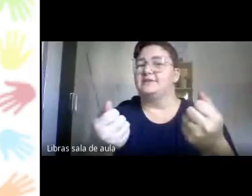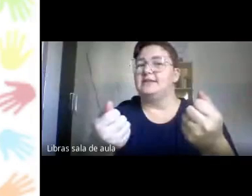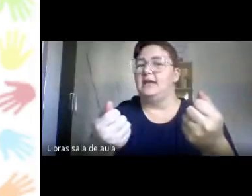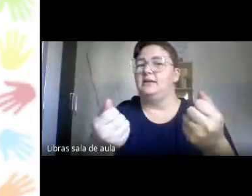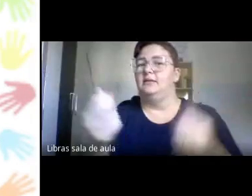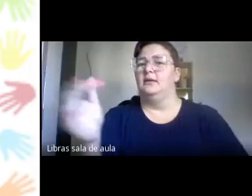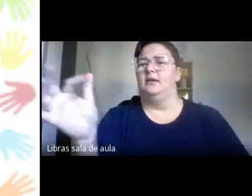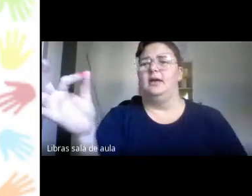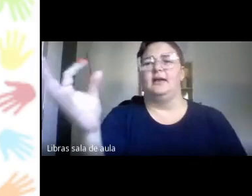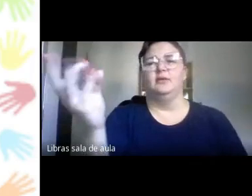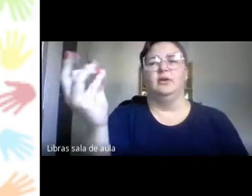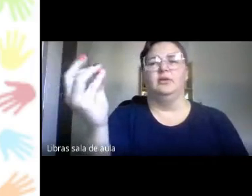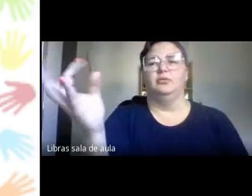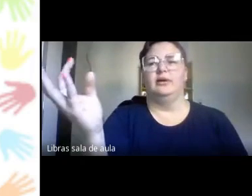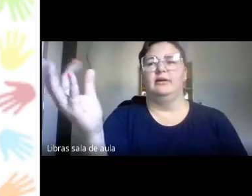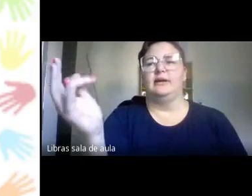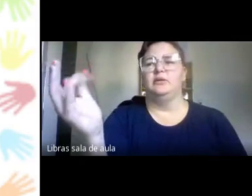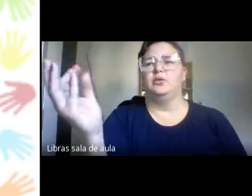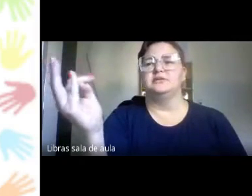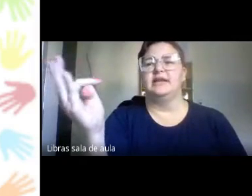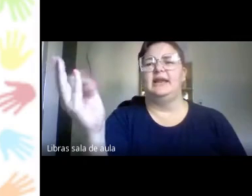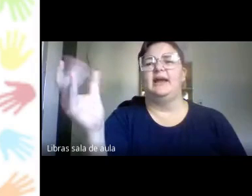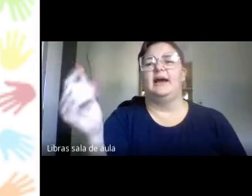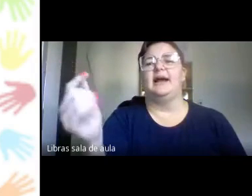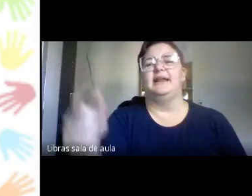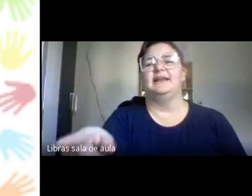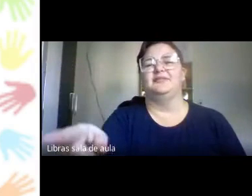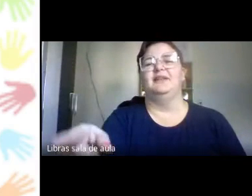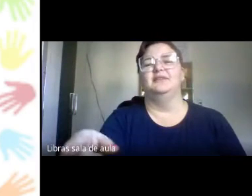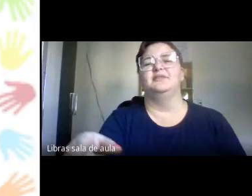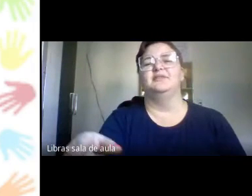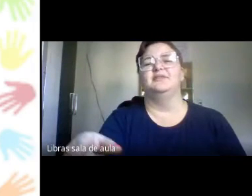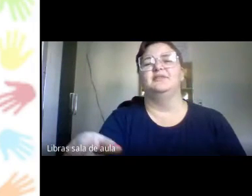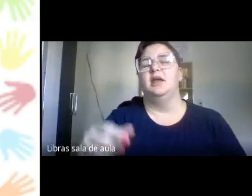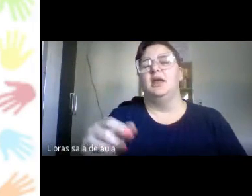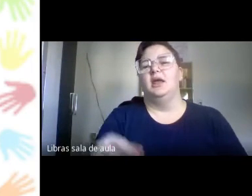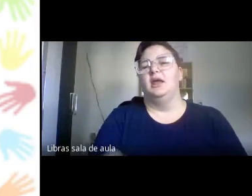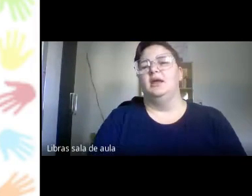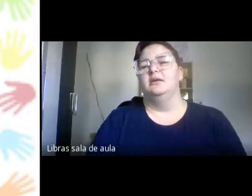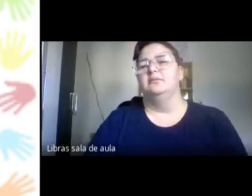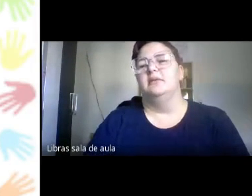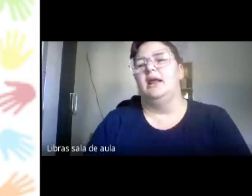faço assim. É que eu não conseguiria. A Karina tá falando que sim.